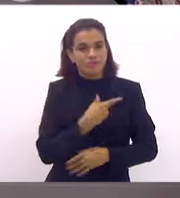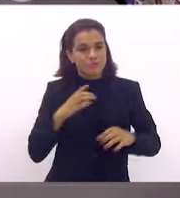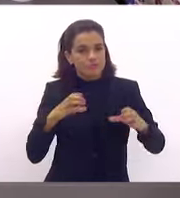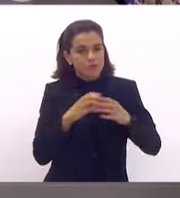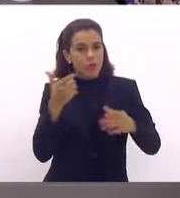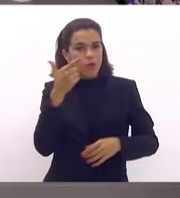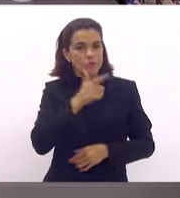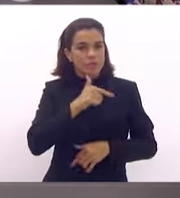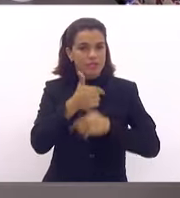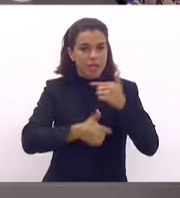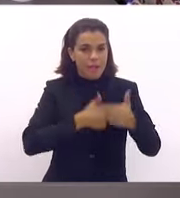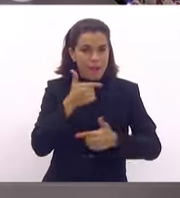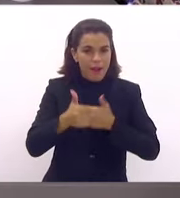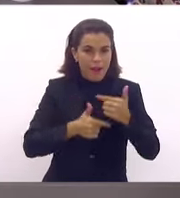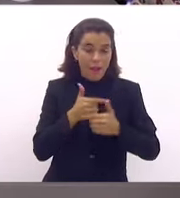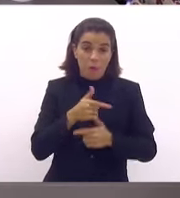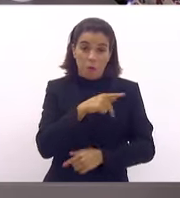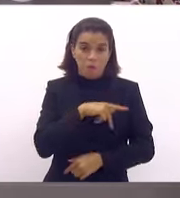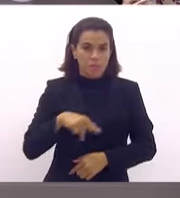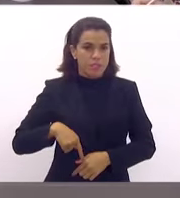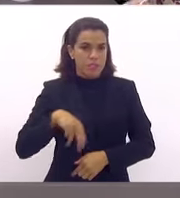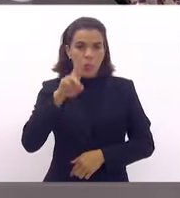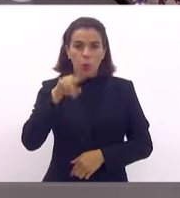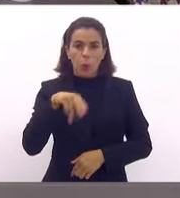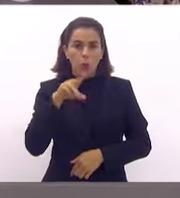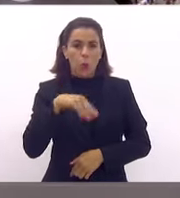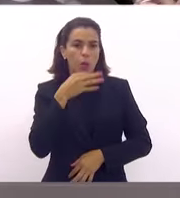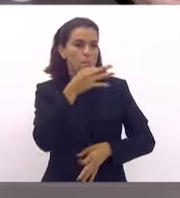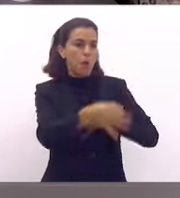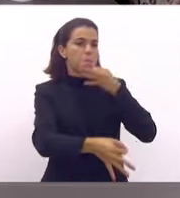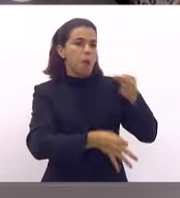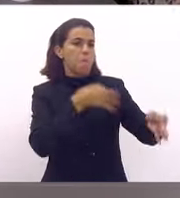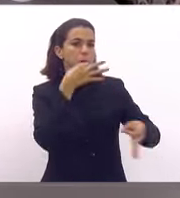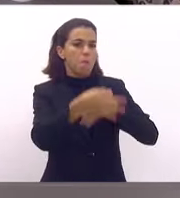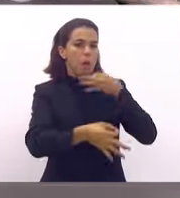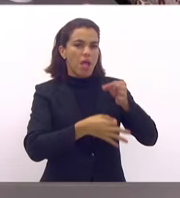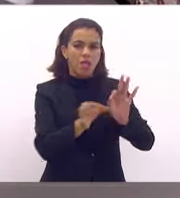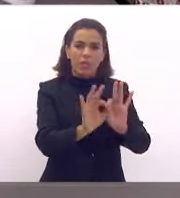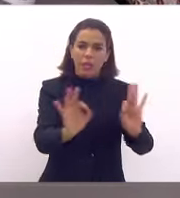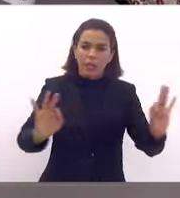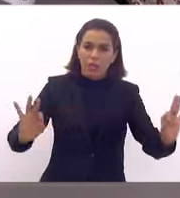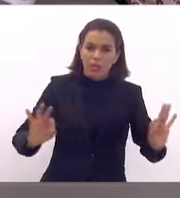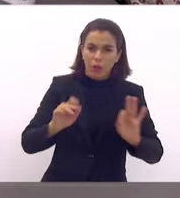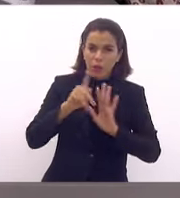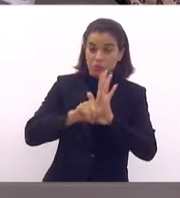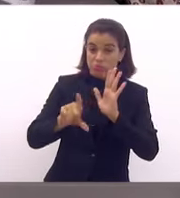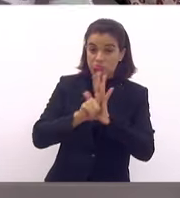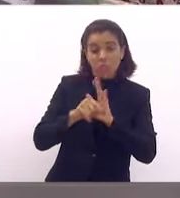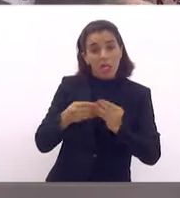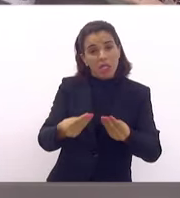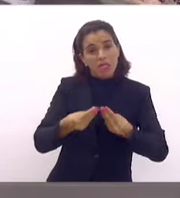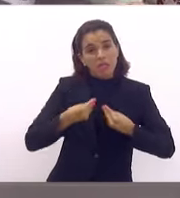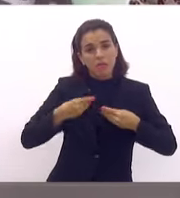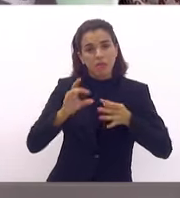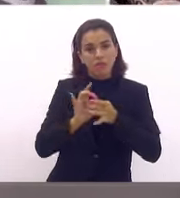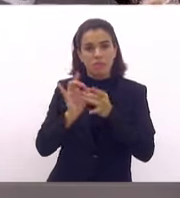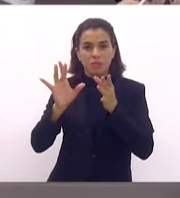seja feita, o presidente não fez nenhuma interferência na condução de nenhum projeto, então tem dado a liberdade da